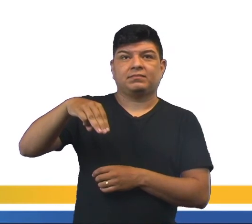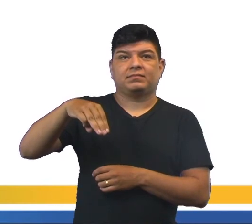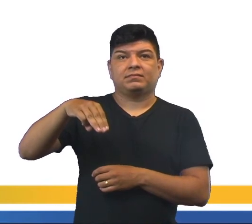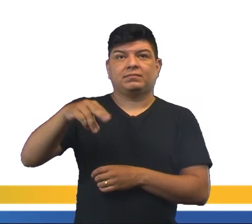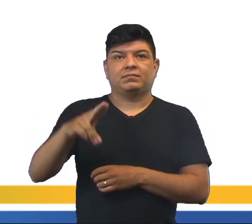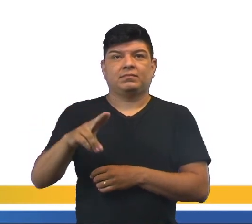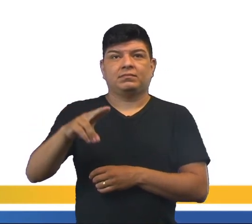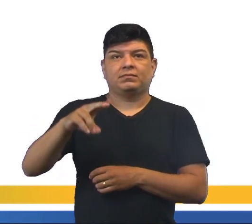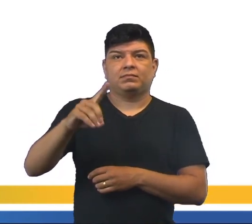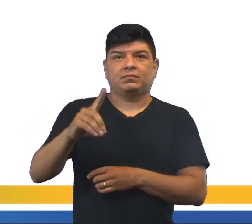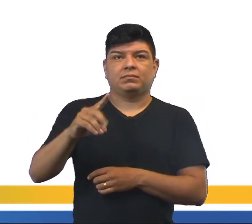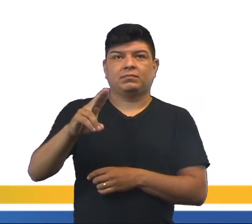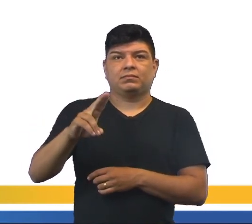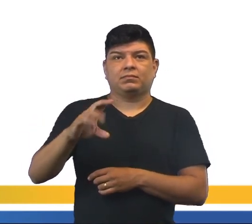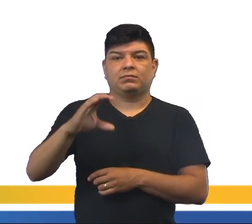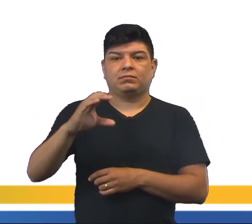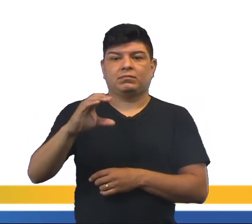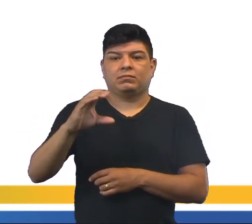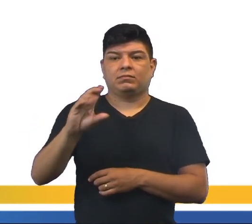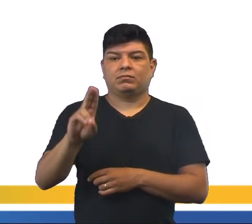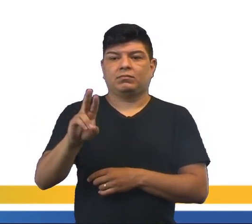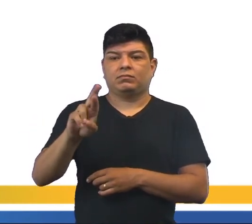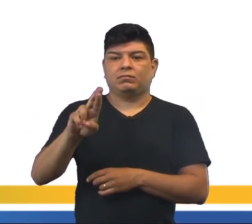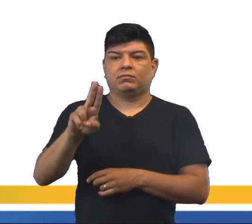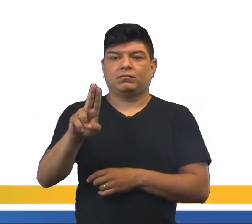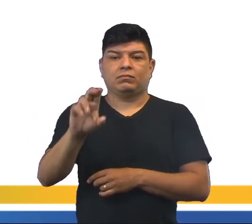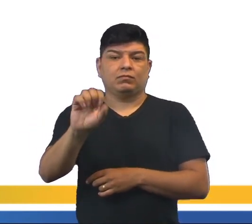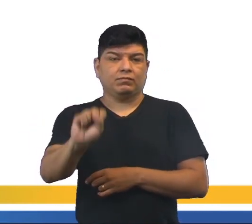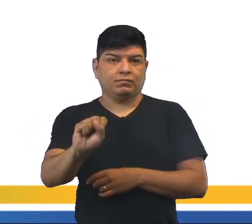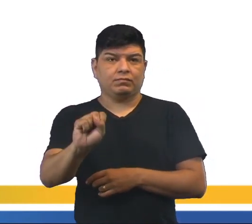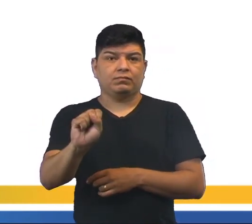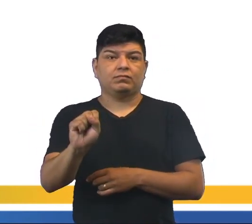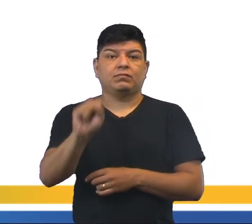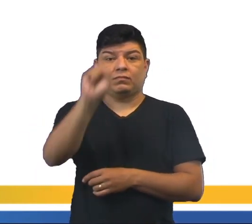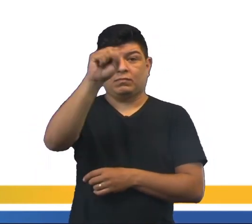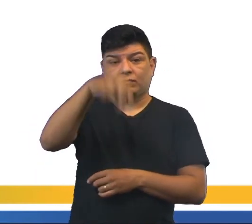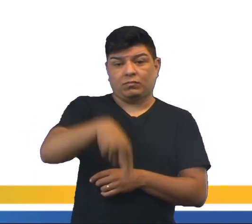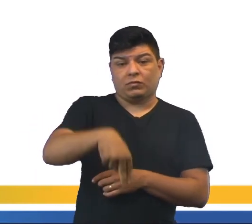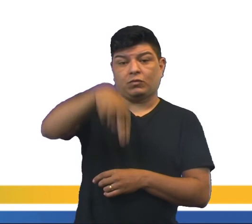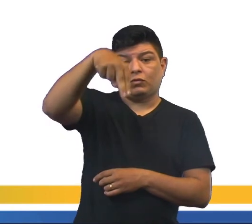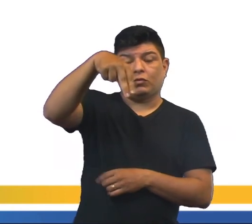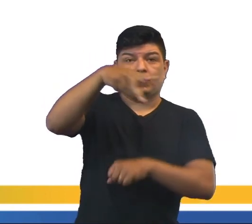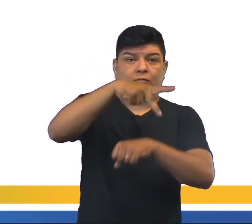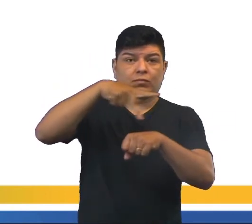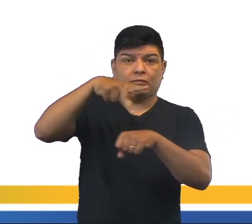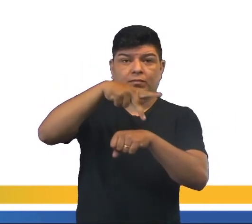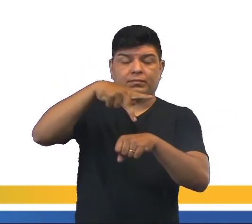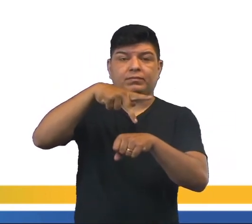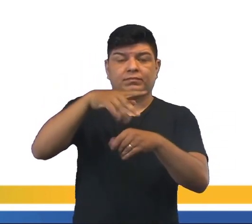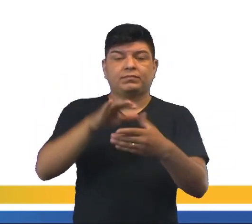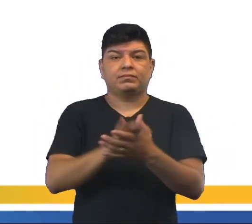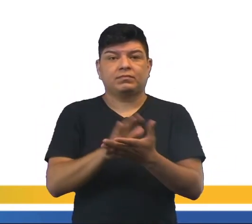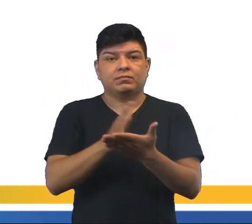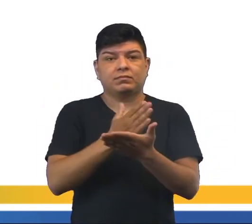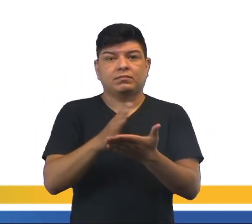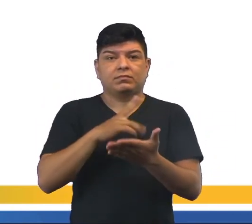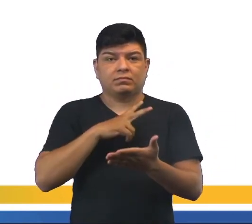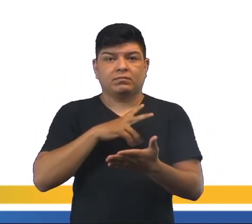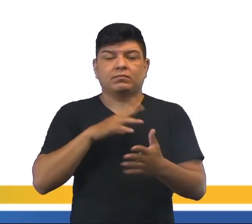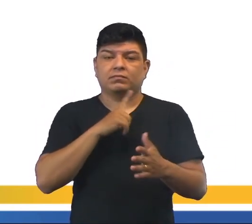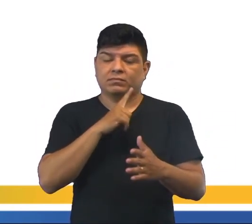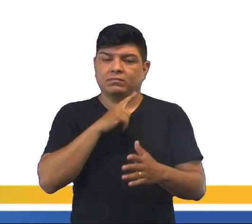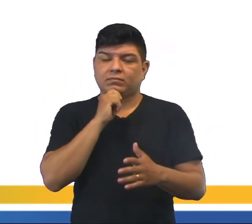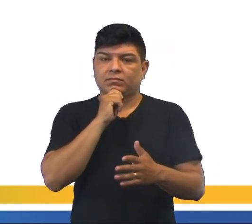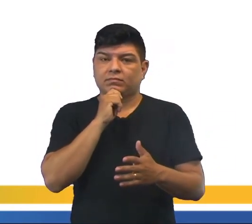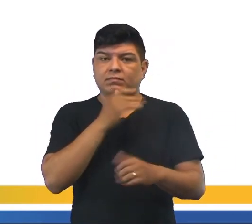Munducurus, uma aldeia localizada no norte do país, que mantém algumas peculiaridades nas suas tradições,